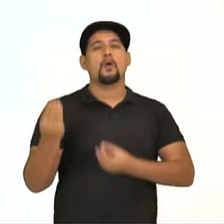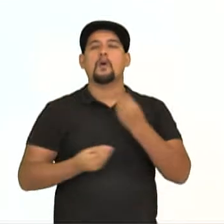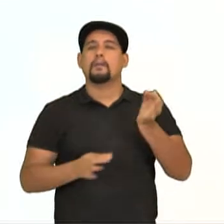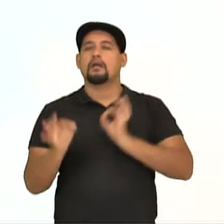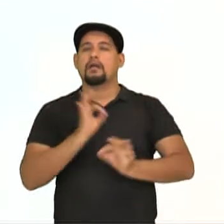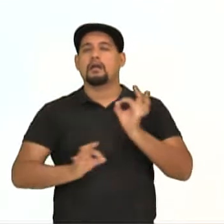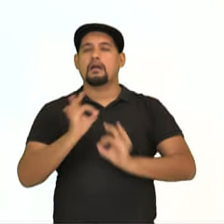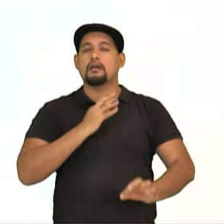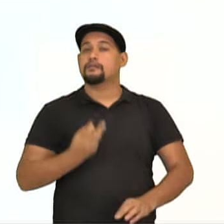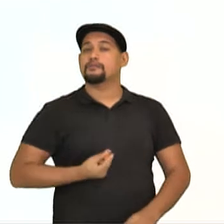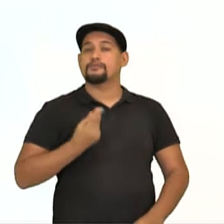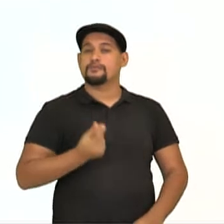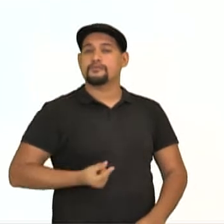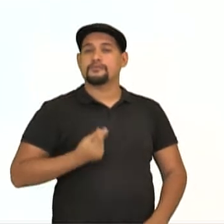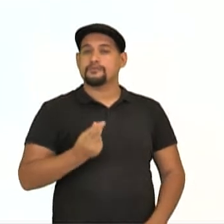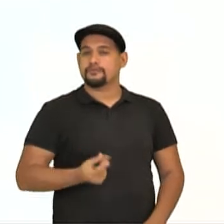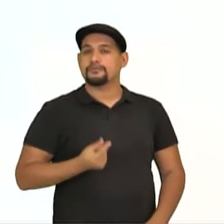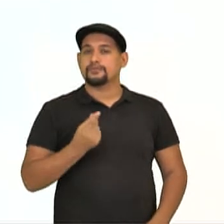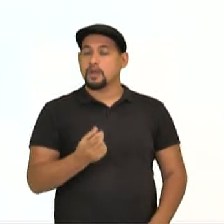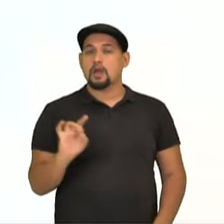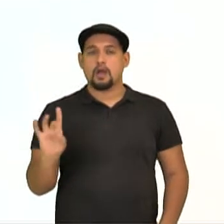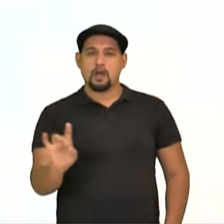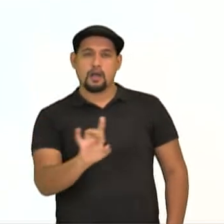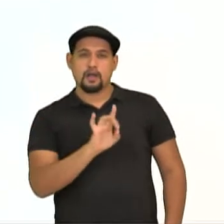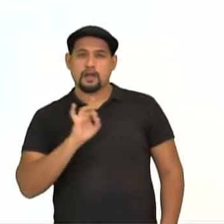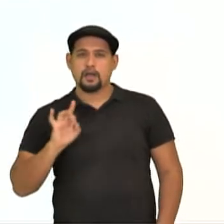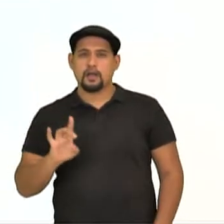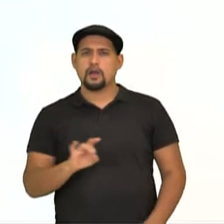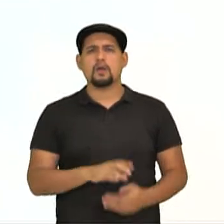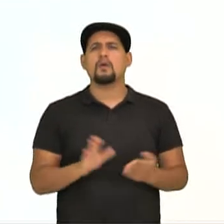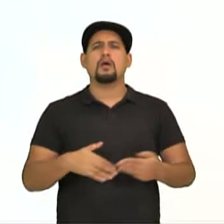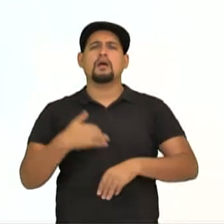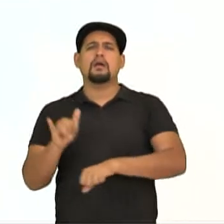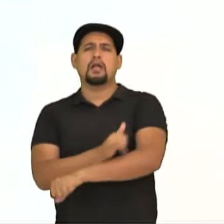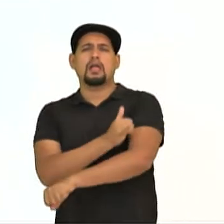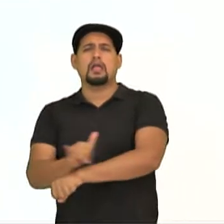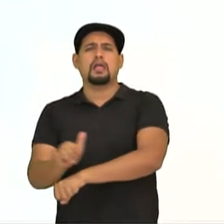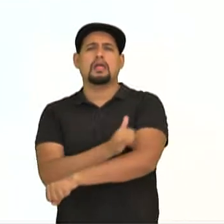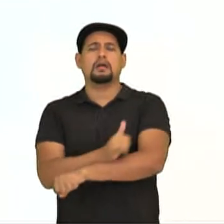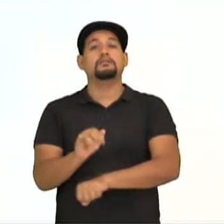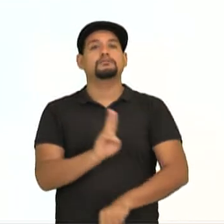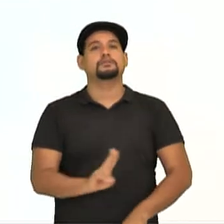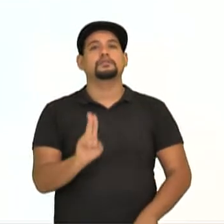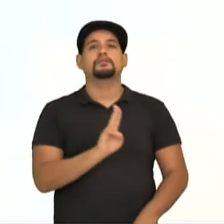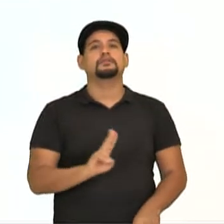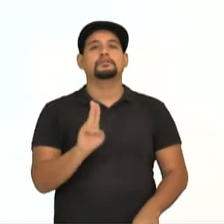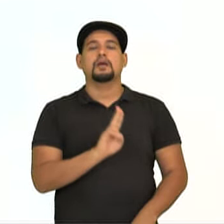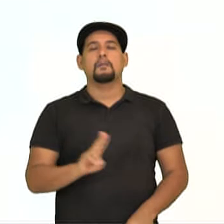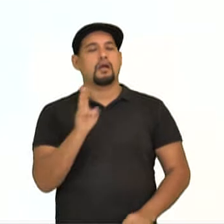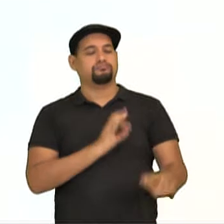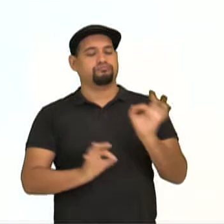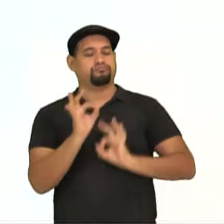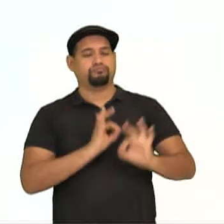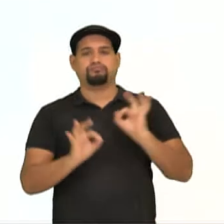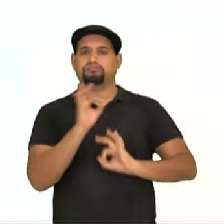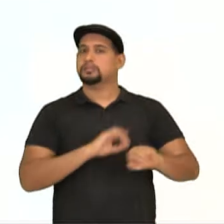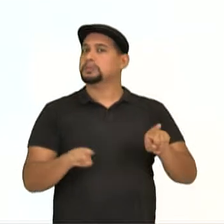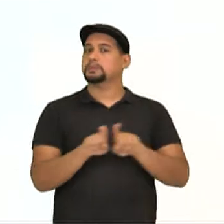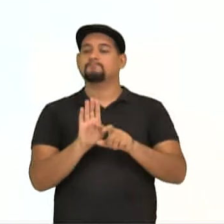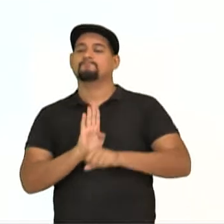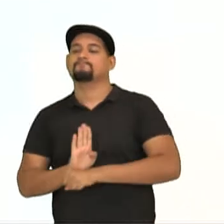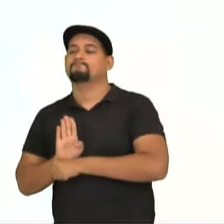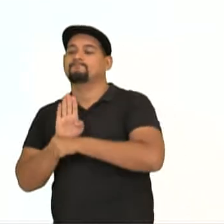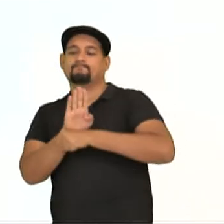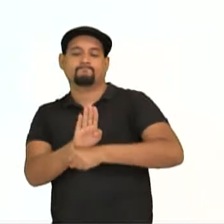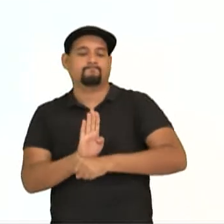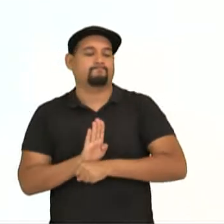planejar financeiramente, de forma individual, que estratégia você pode adotar para se planejar e